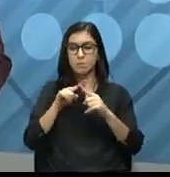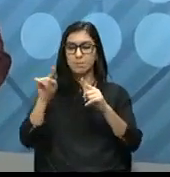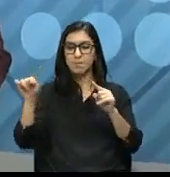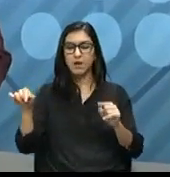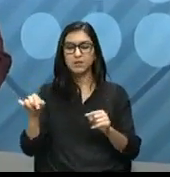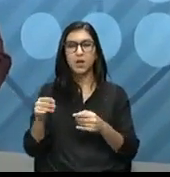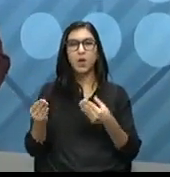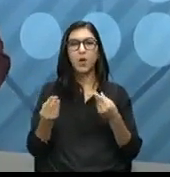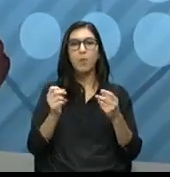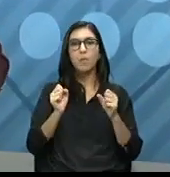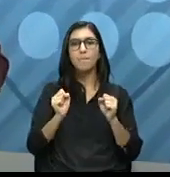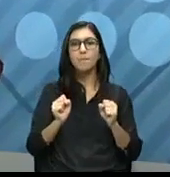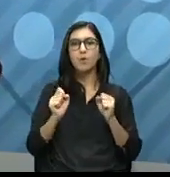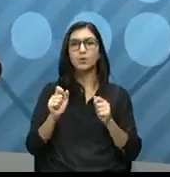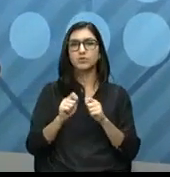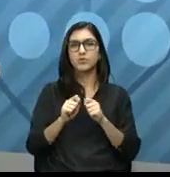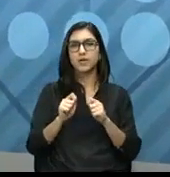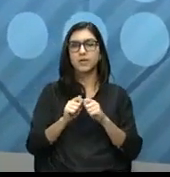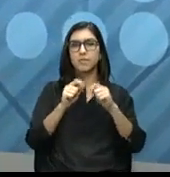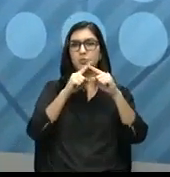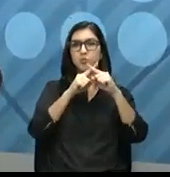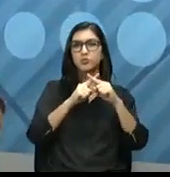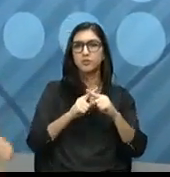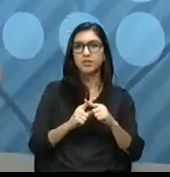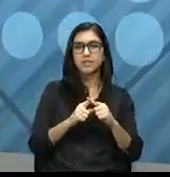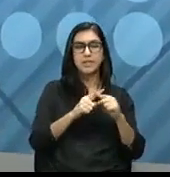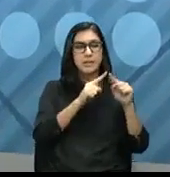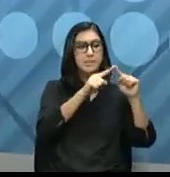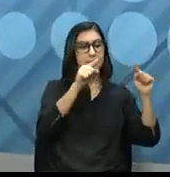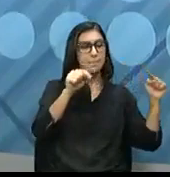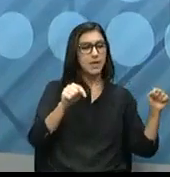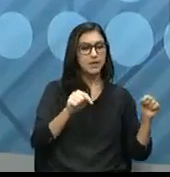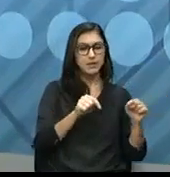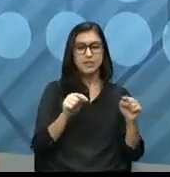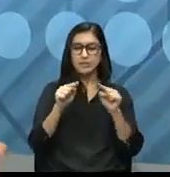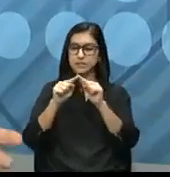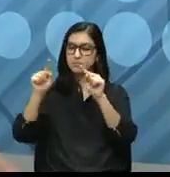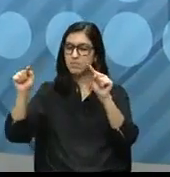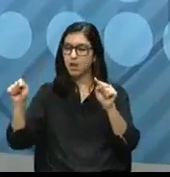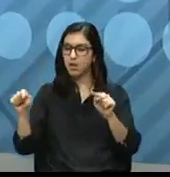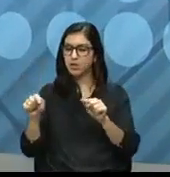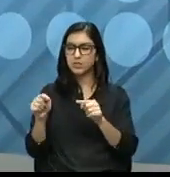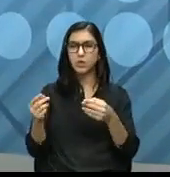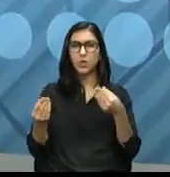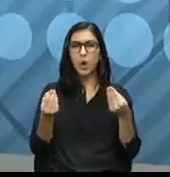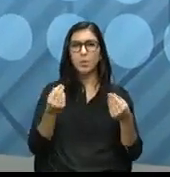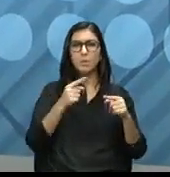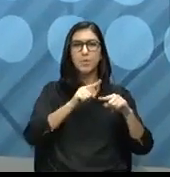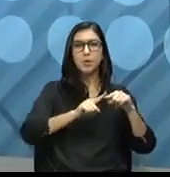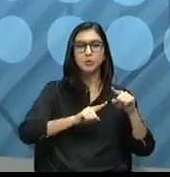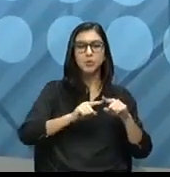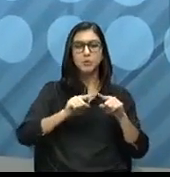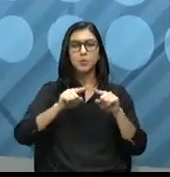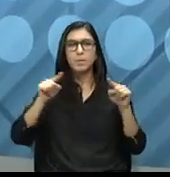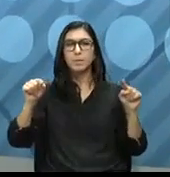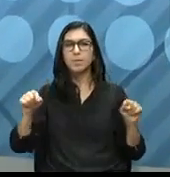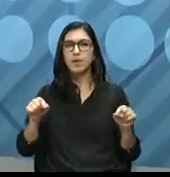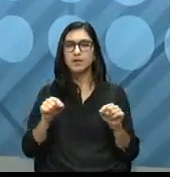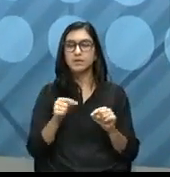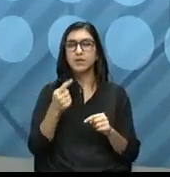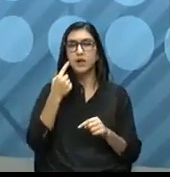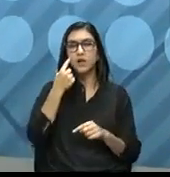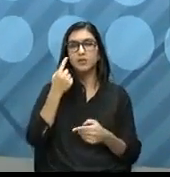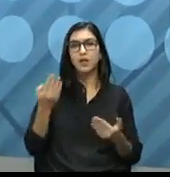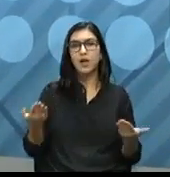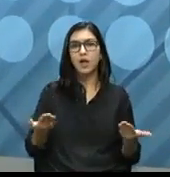como nós podemos, então, realizar a multiplicação de matriz por outra matriz? O produto entre matrizes. Então, é isso que nós vamos